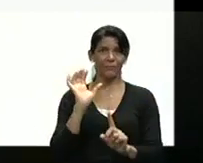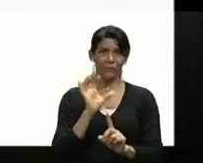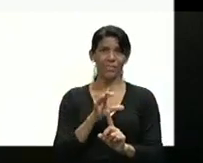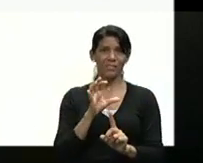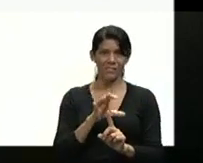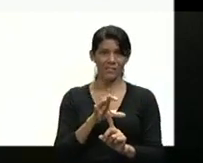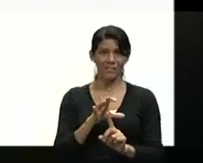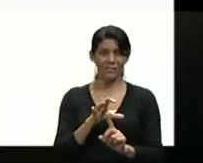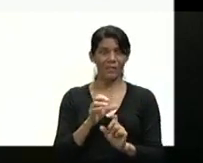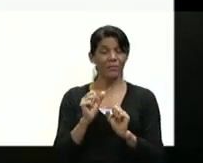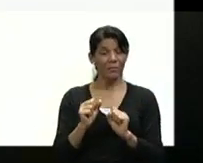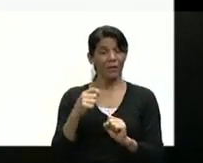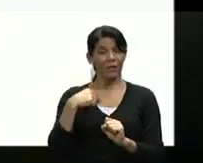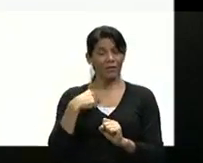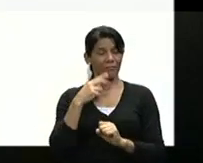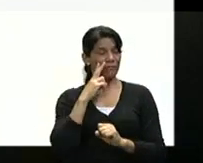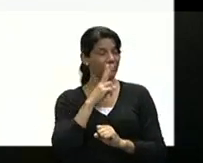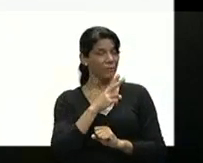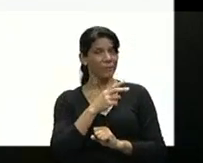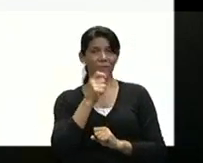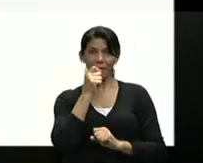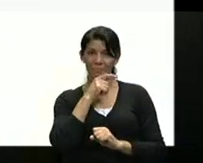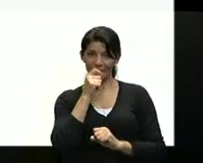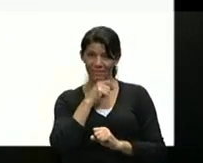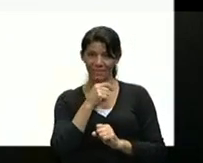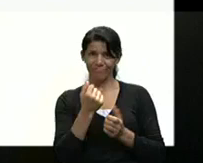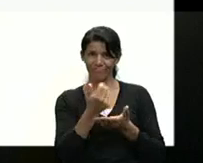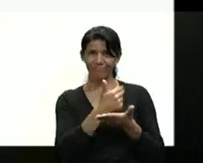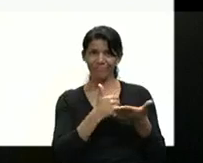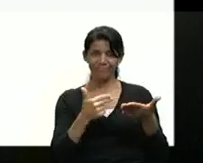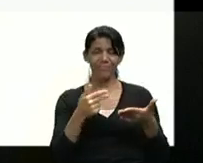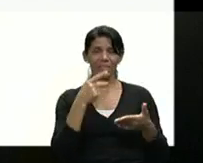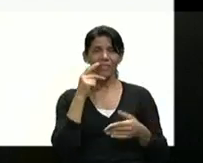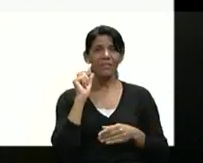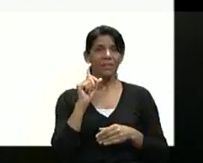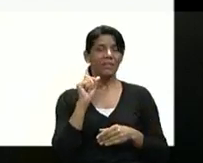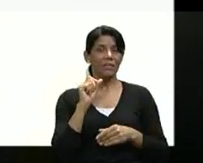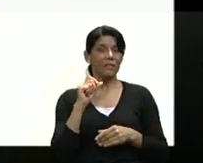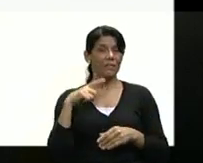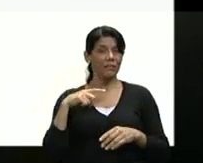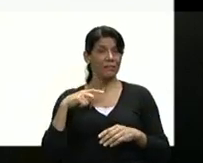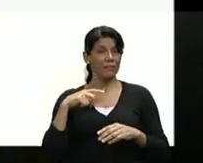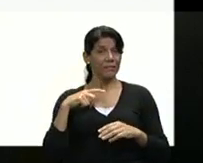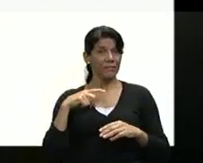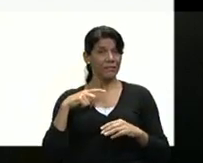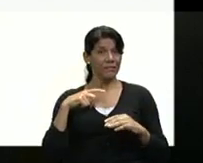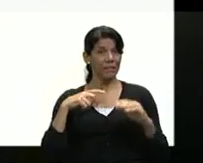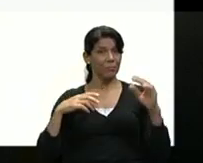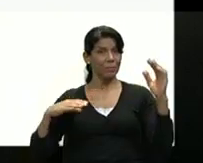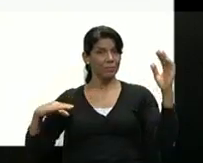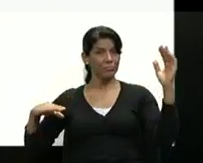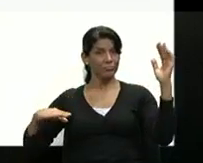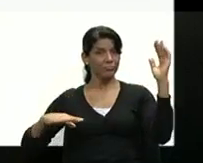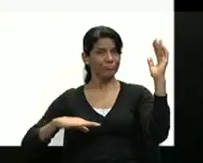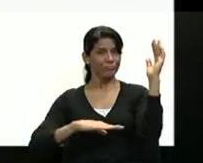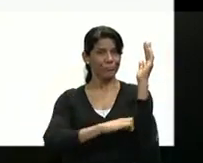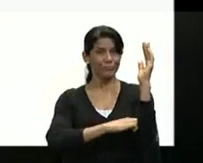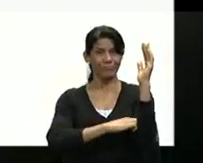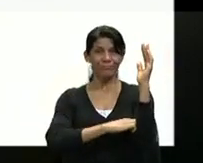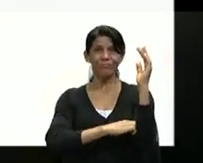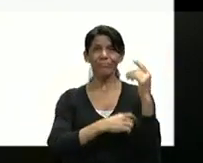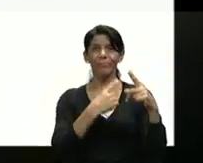a gente pode remeter à nossa charge, onde há um acidente provocado pelo consumo de bebida